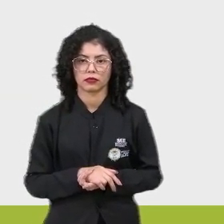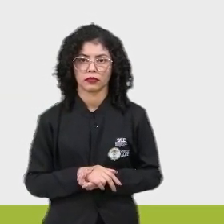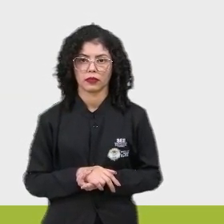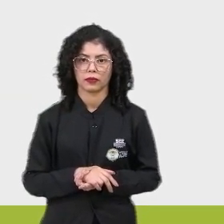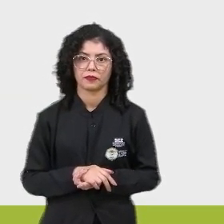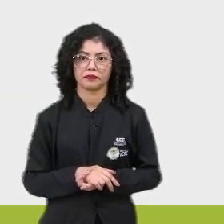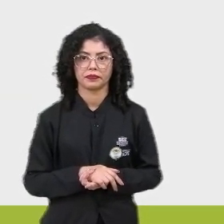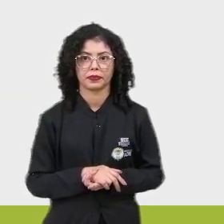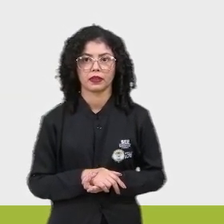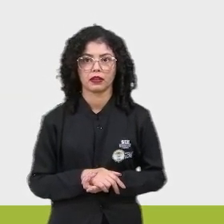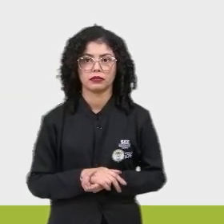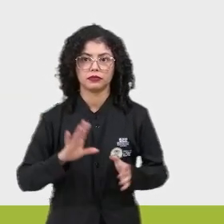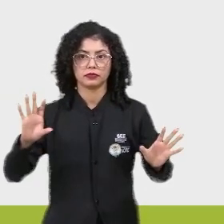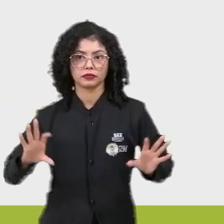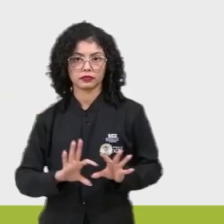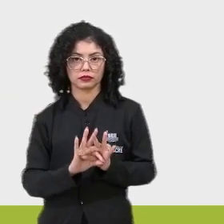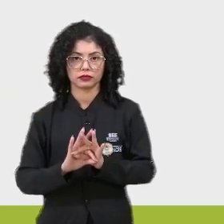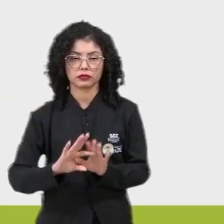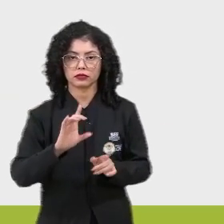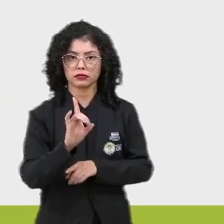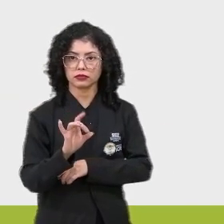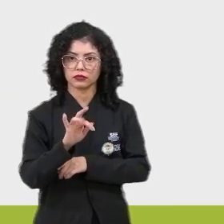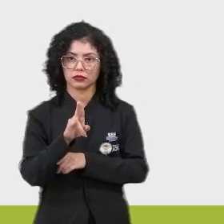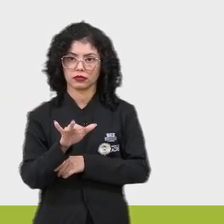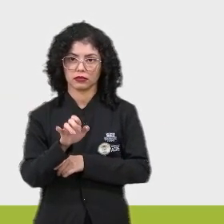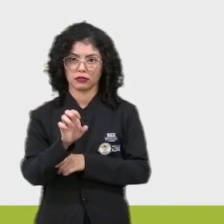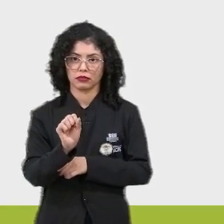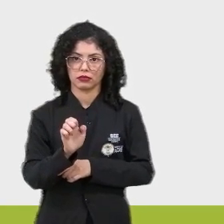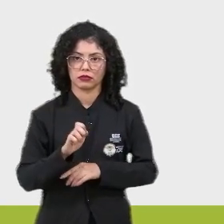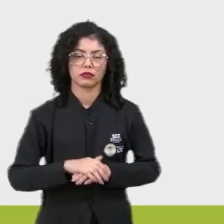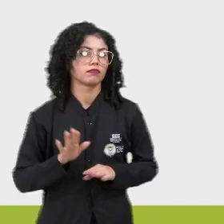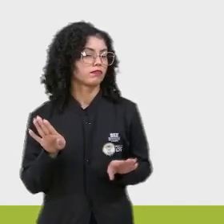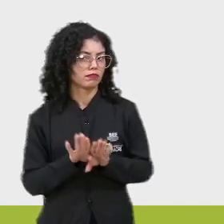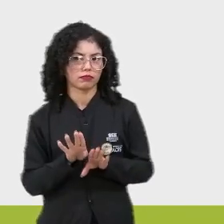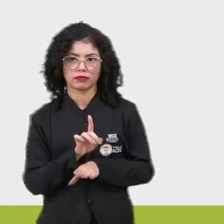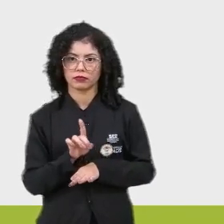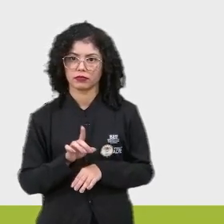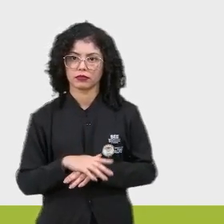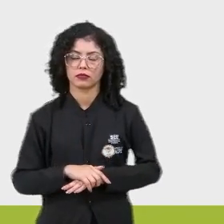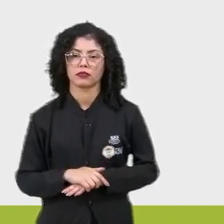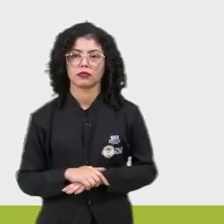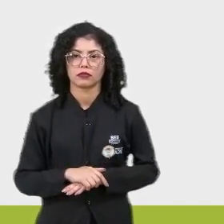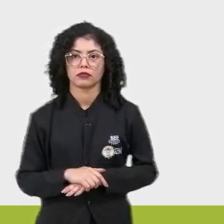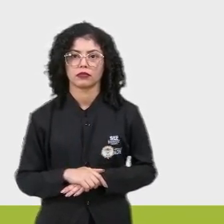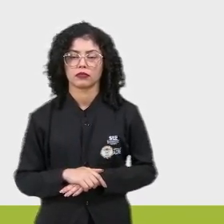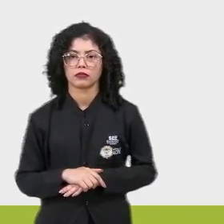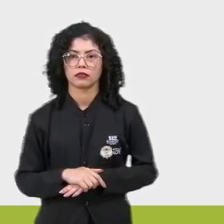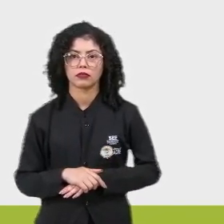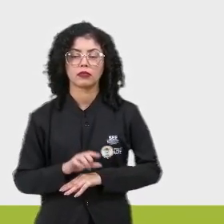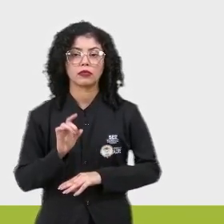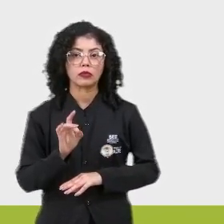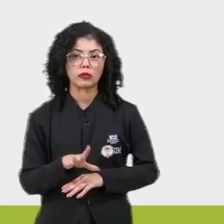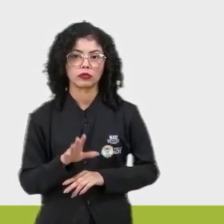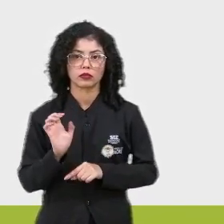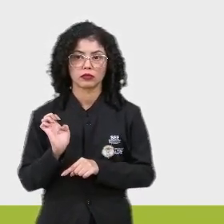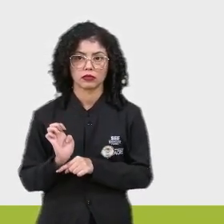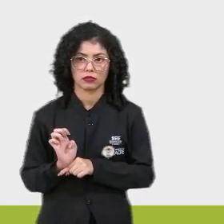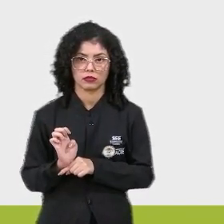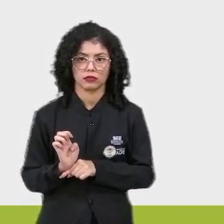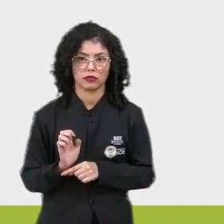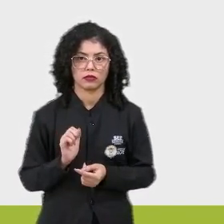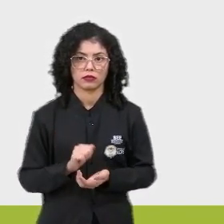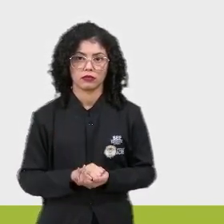Ela é progressiva em relação à densidade. Também não. E sobrou apenas a